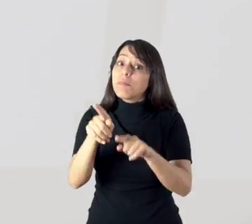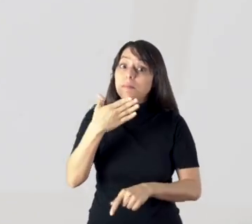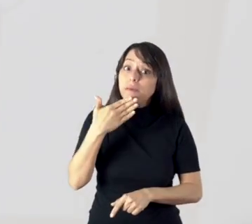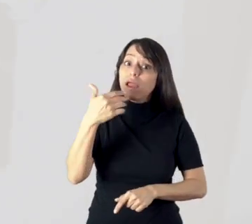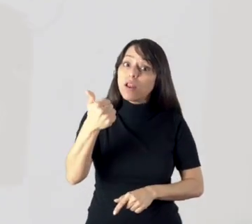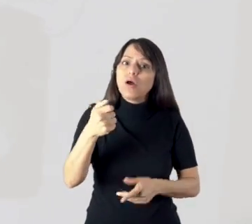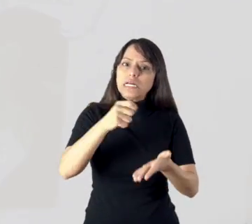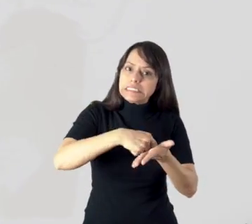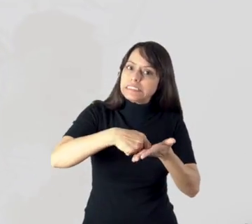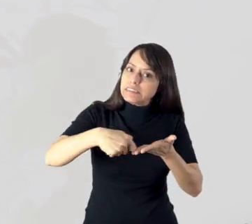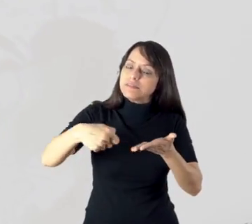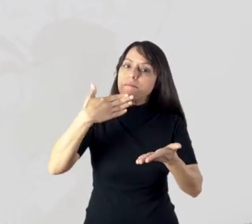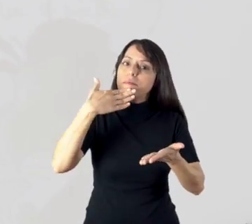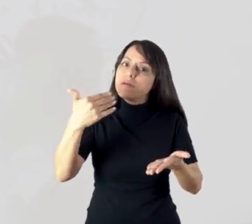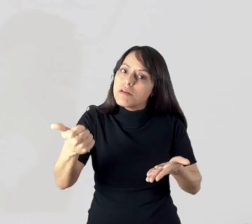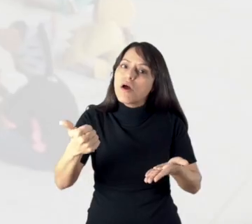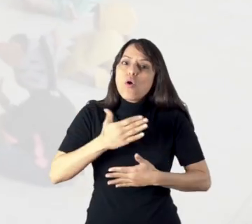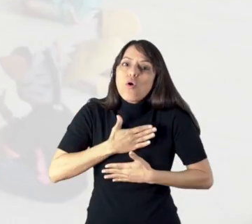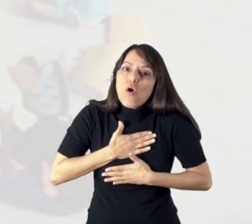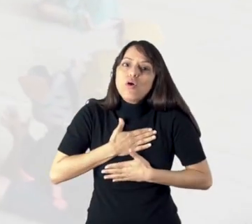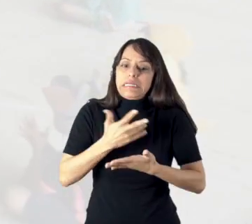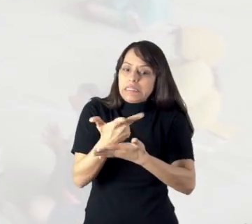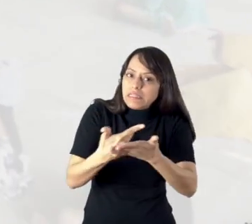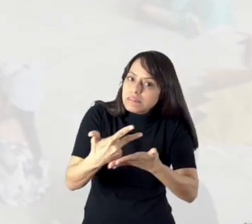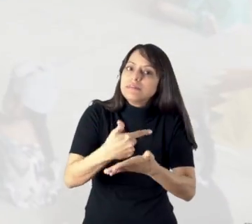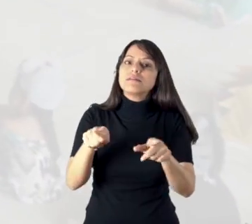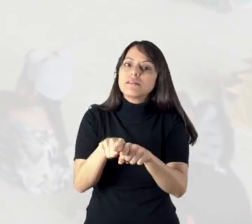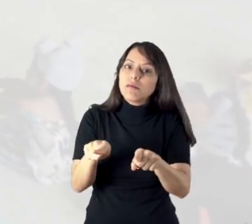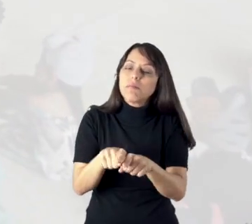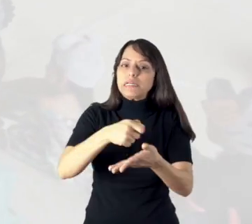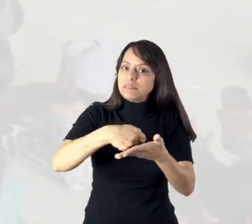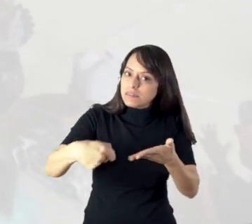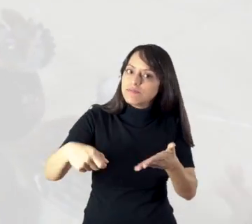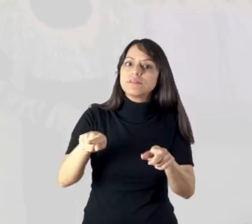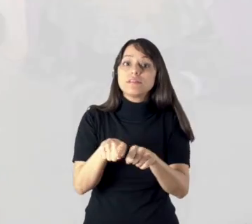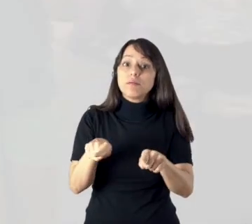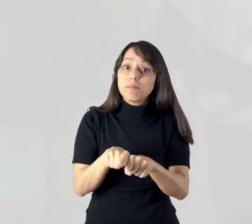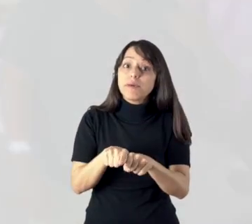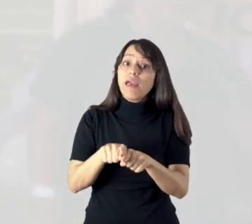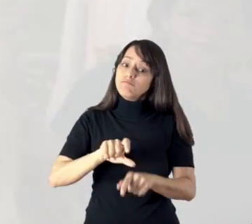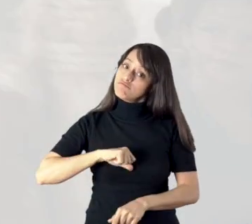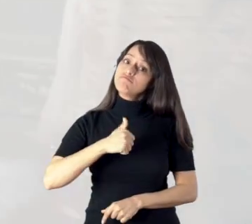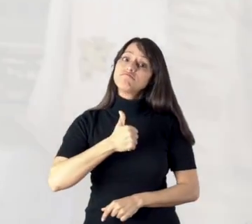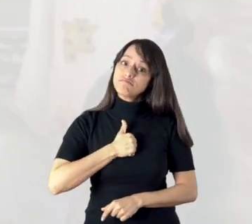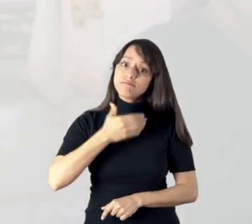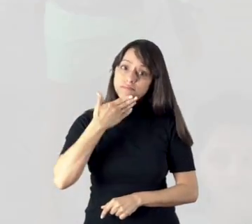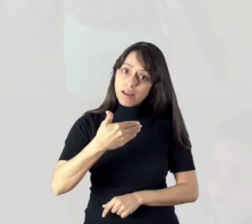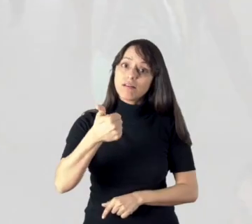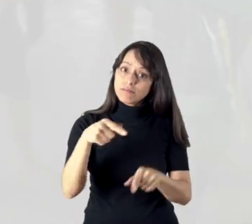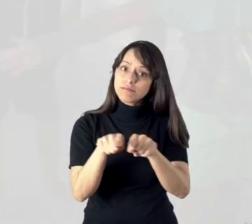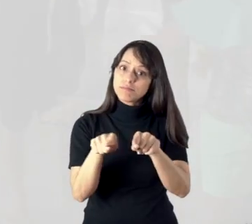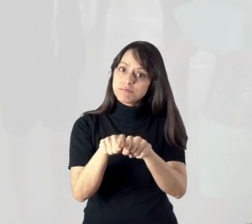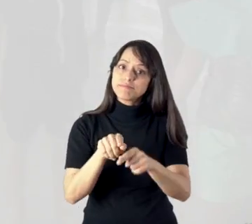de escrita, que ele gosta, ele tem esse gostar muito para desenhar e escrever, e também na autoestima